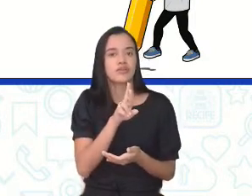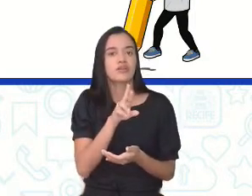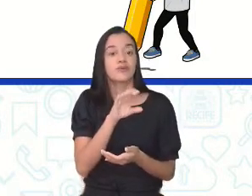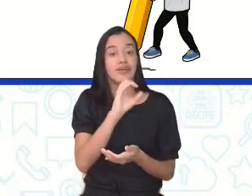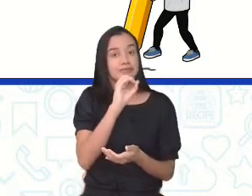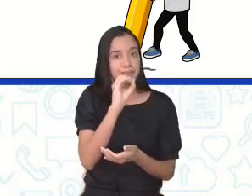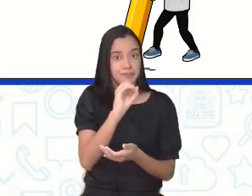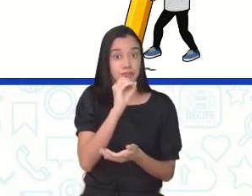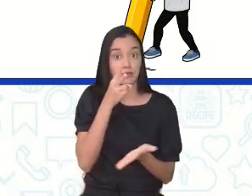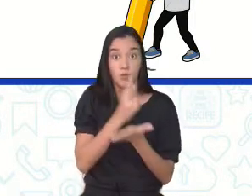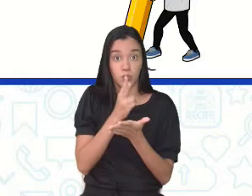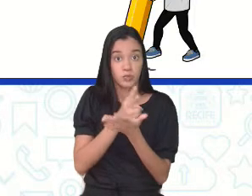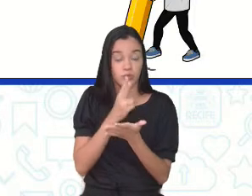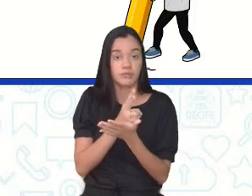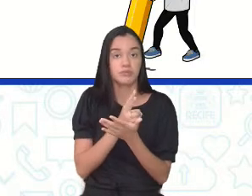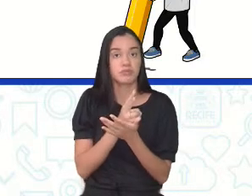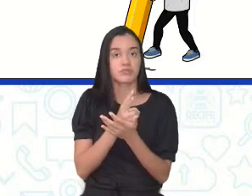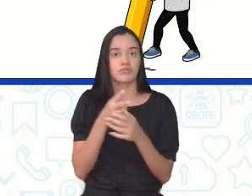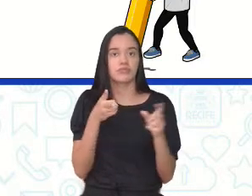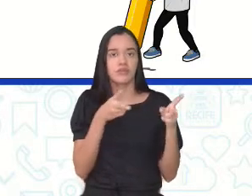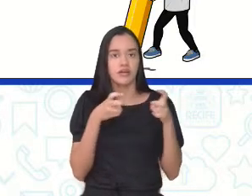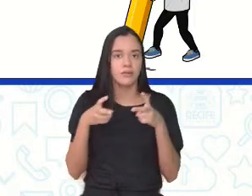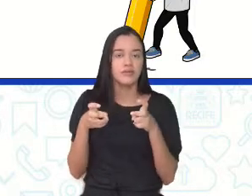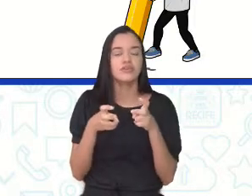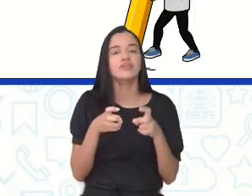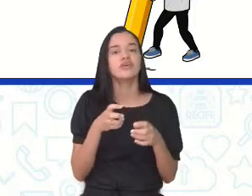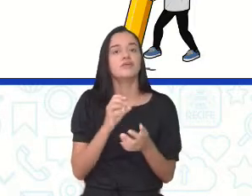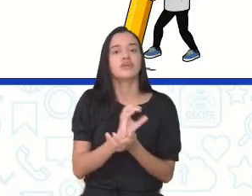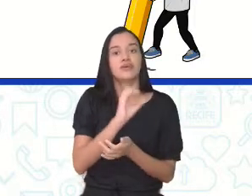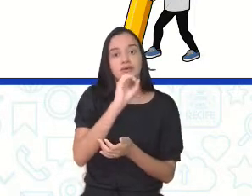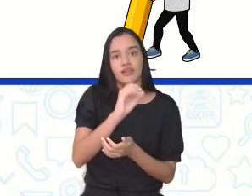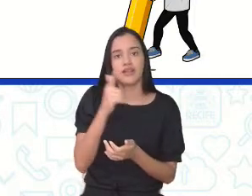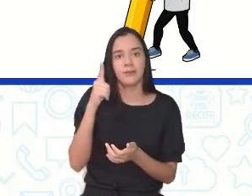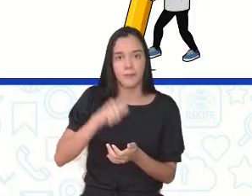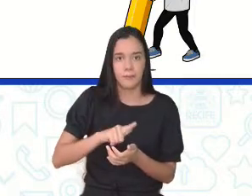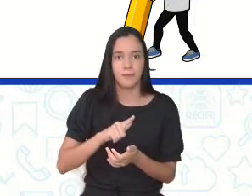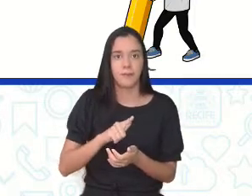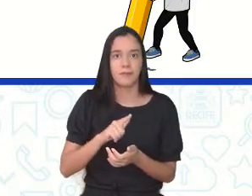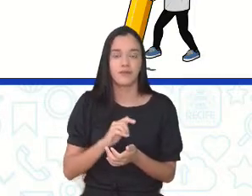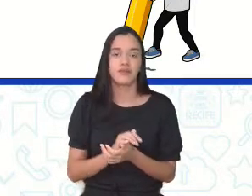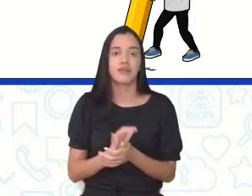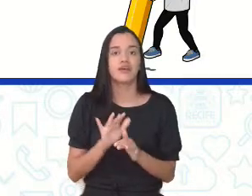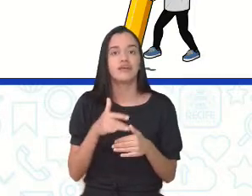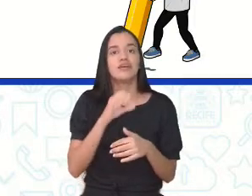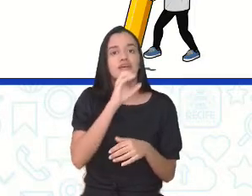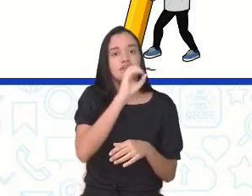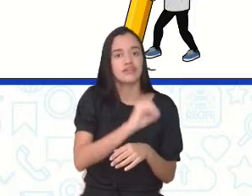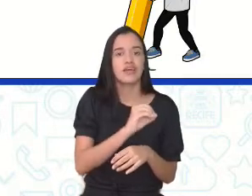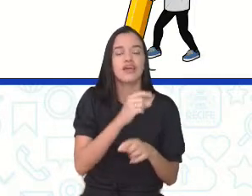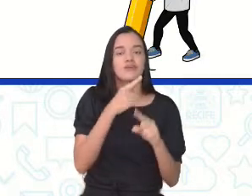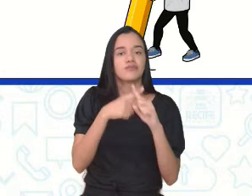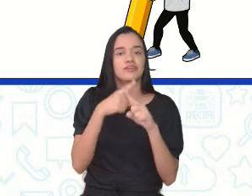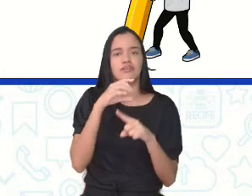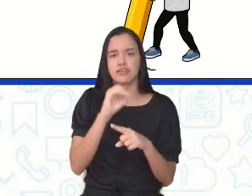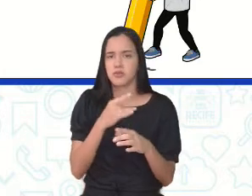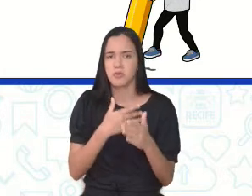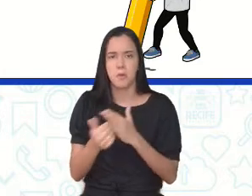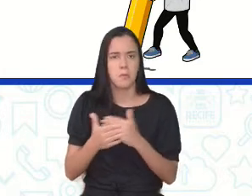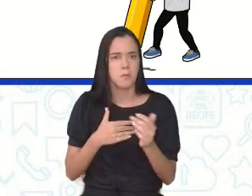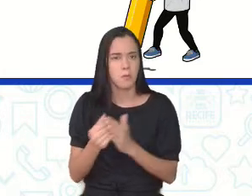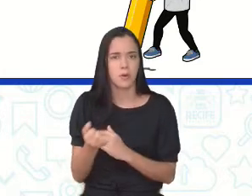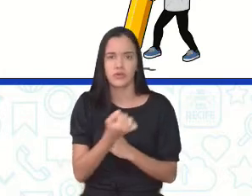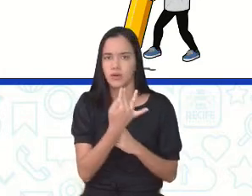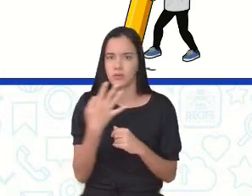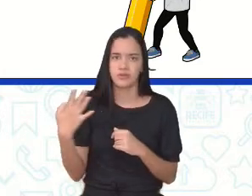0, certo? Nota que eu vou repetir o 0 aí um bocado de vezes, né? 0 vezes 0, não importa a quantidade,